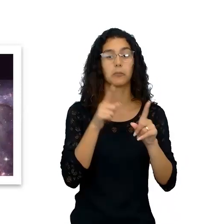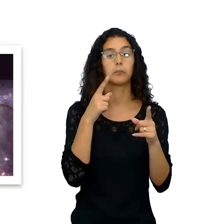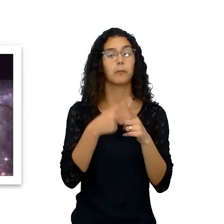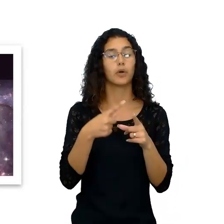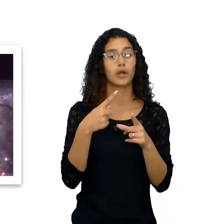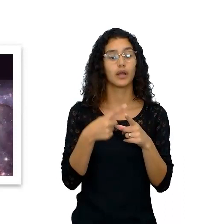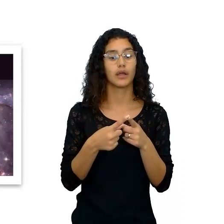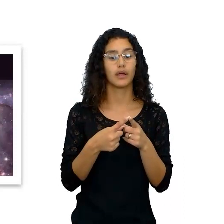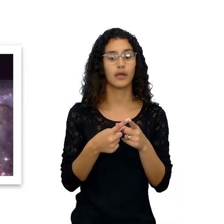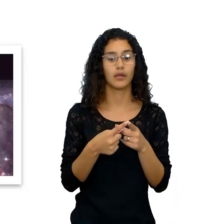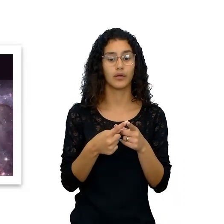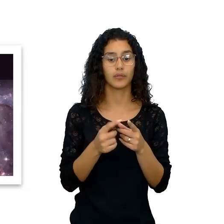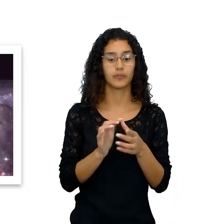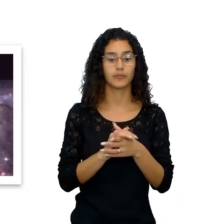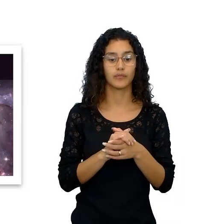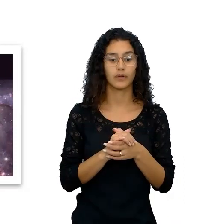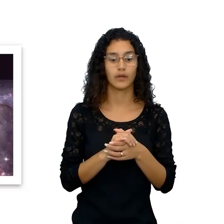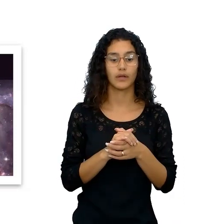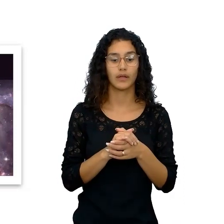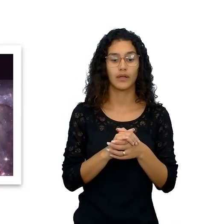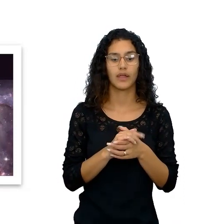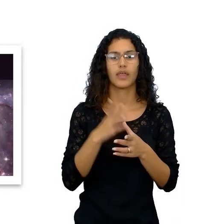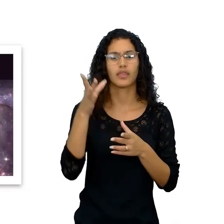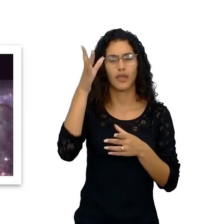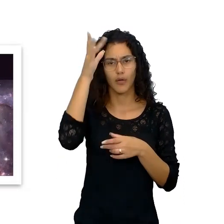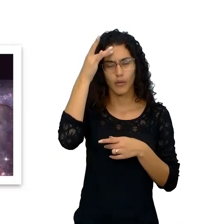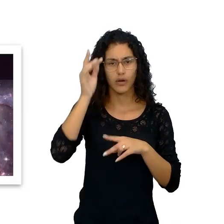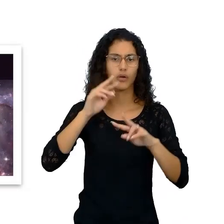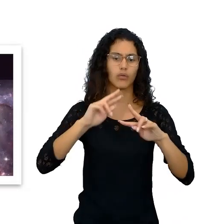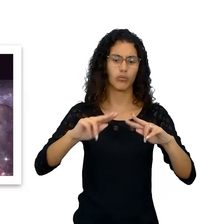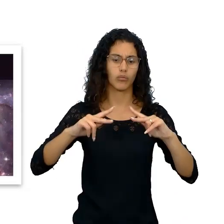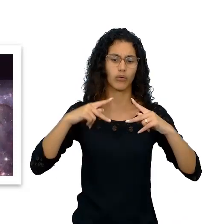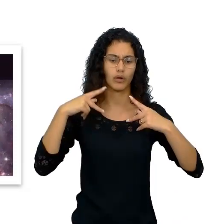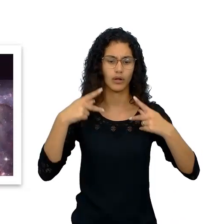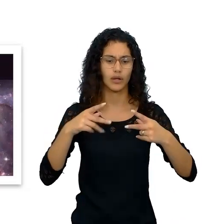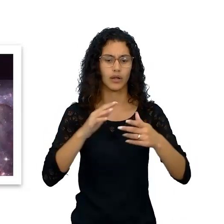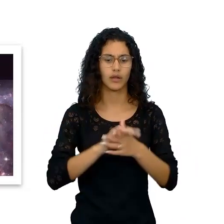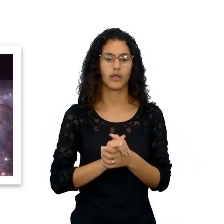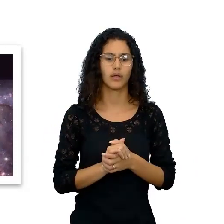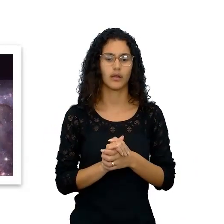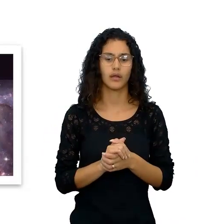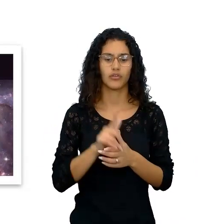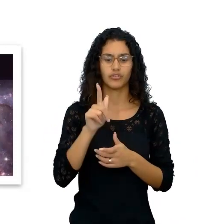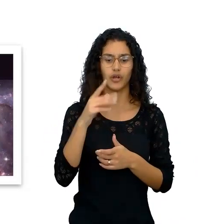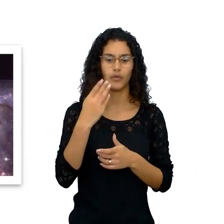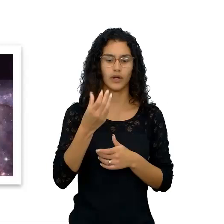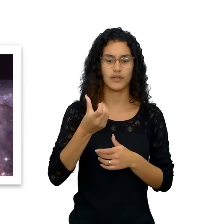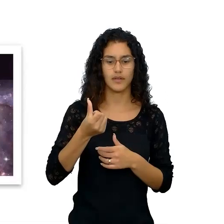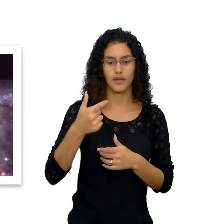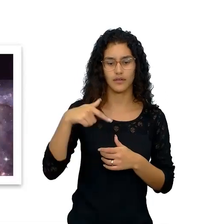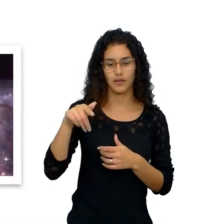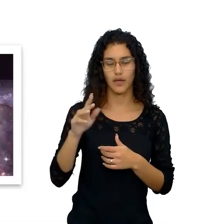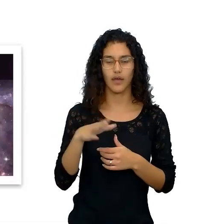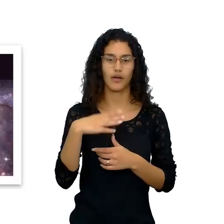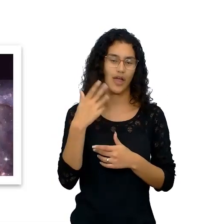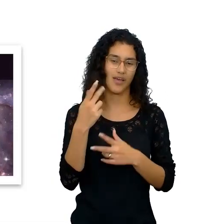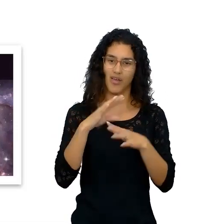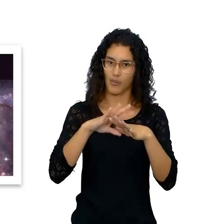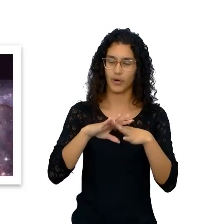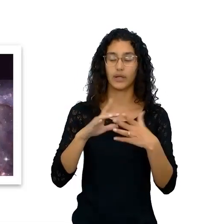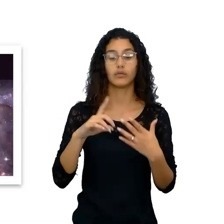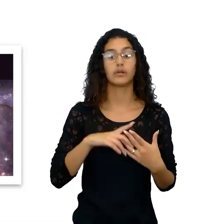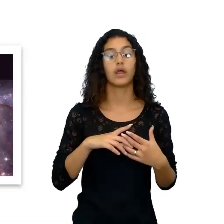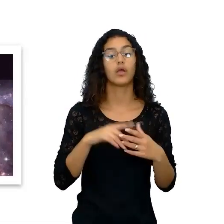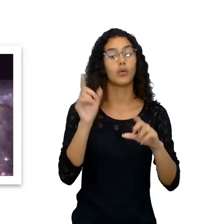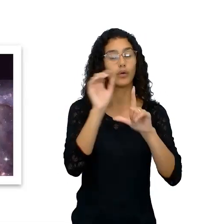realmente, né? Ficar decorando esse link com G4, 6Q, não dá. Então, aqui tem um